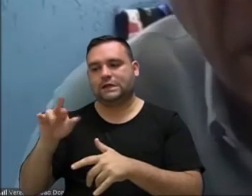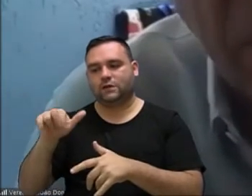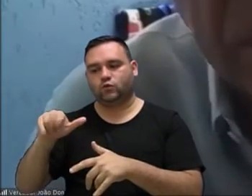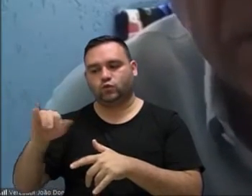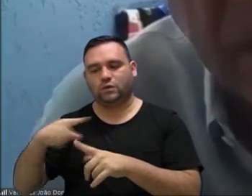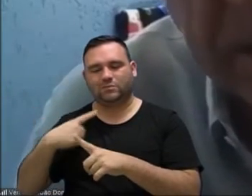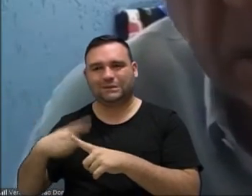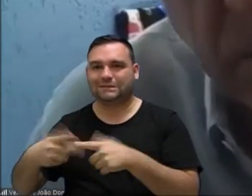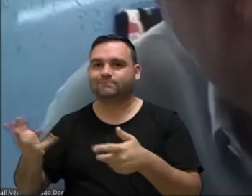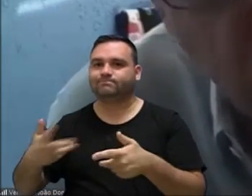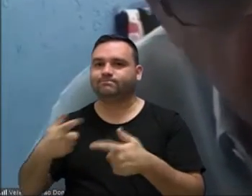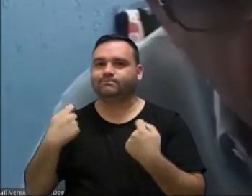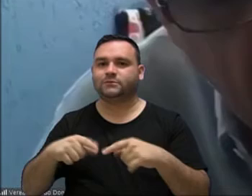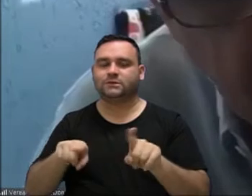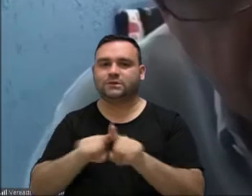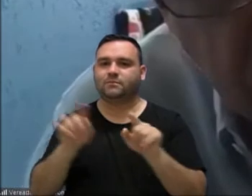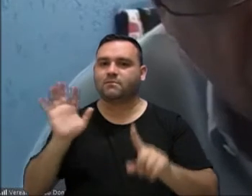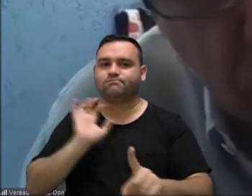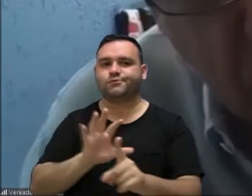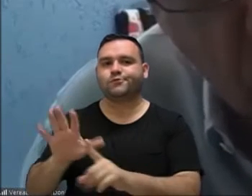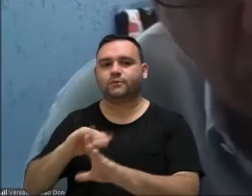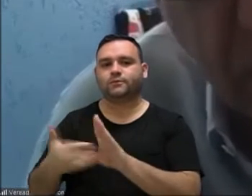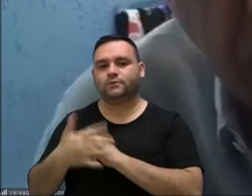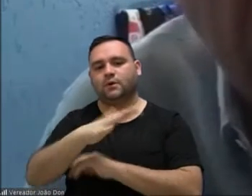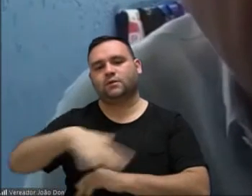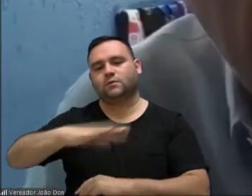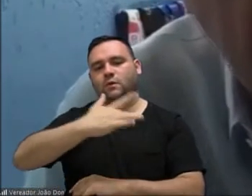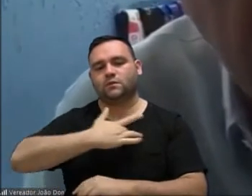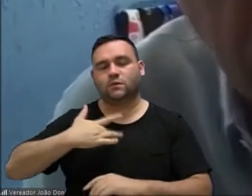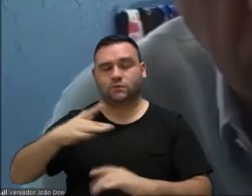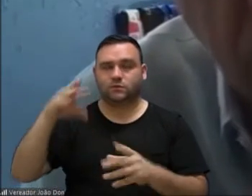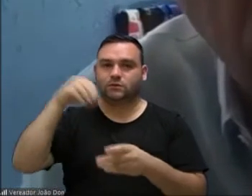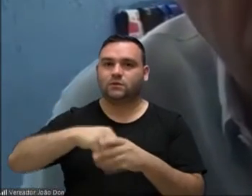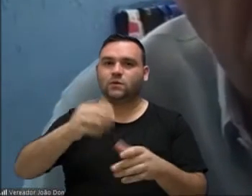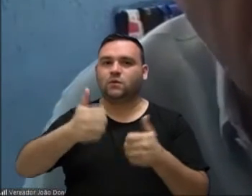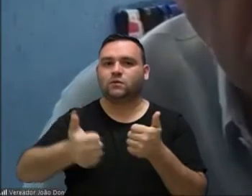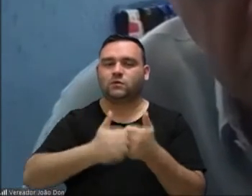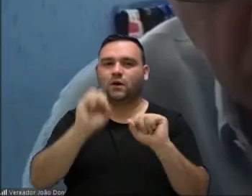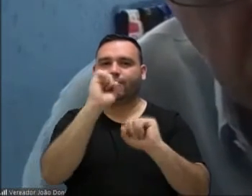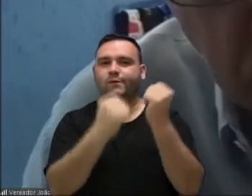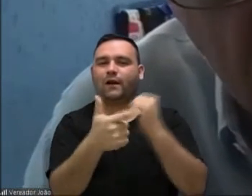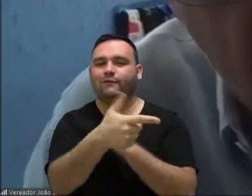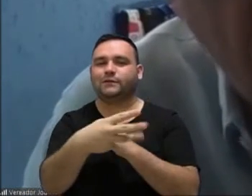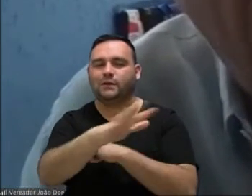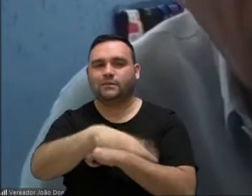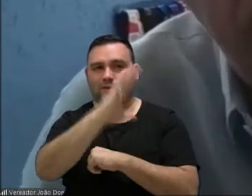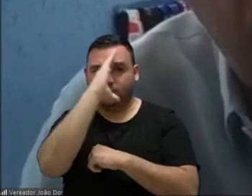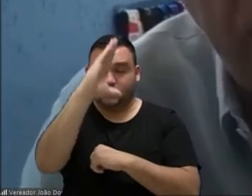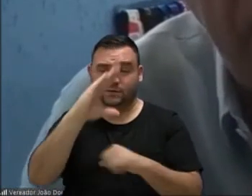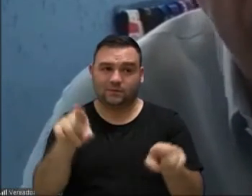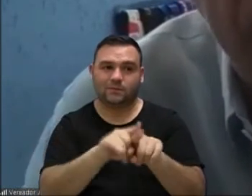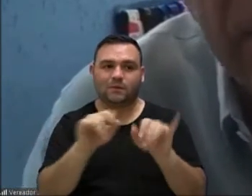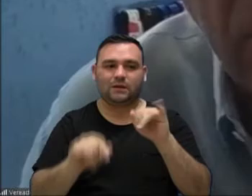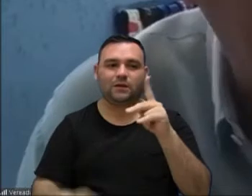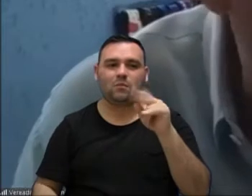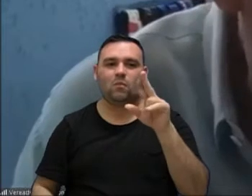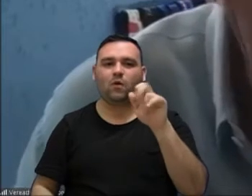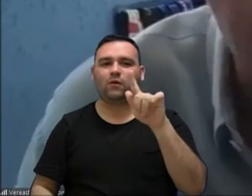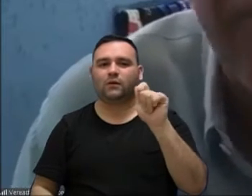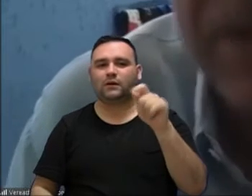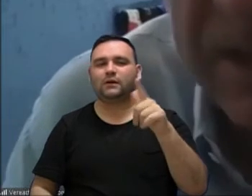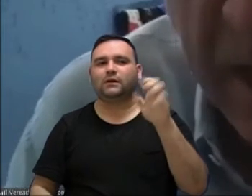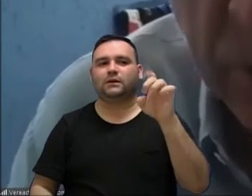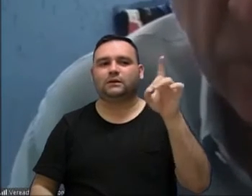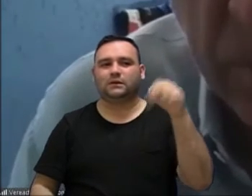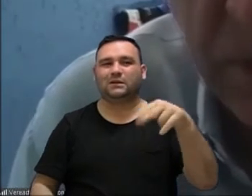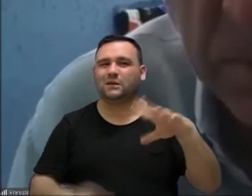emergencial que está impactando por demais a saúde da comunidade da região da zona industrial em especial o Iporanga e o